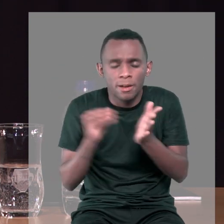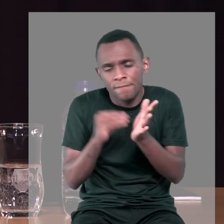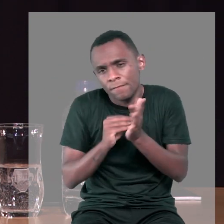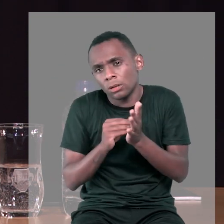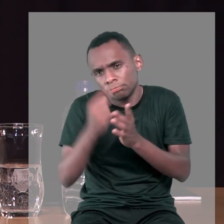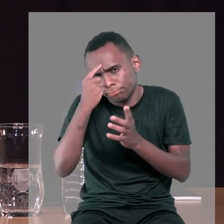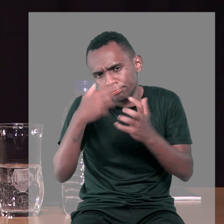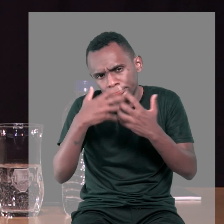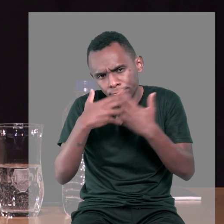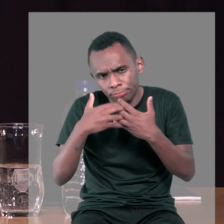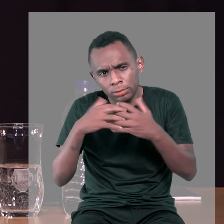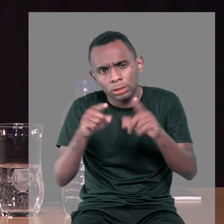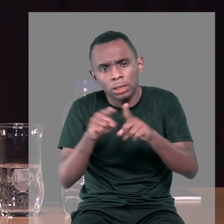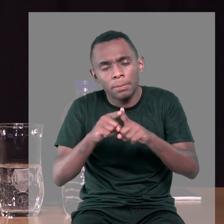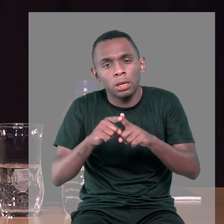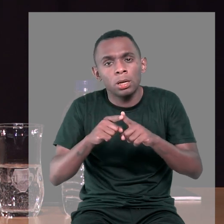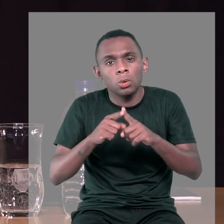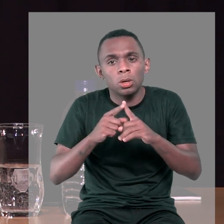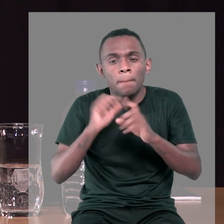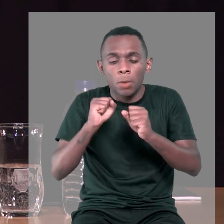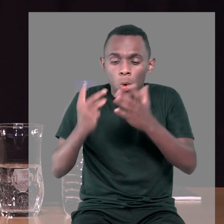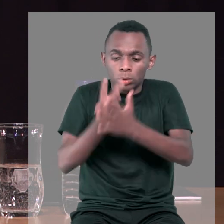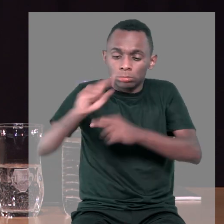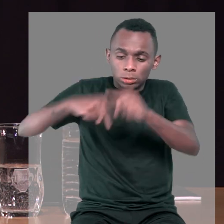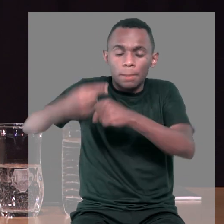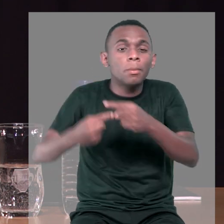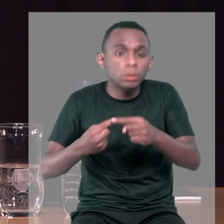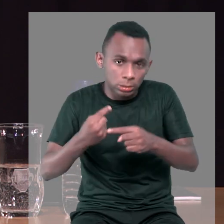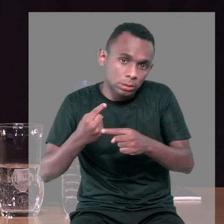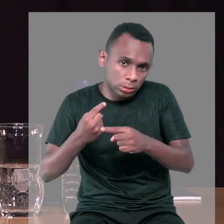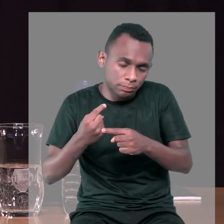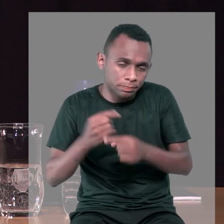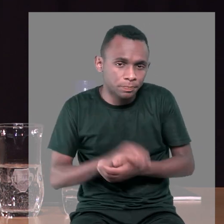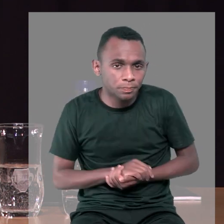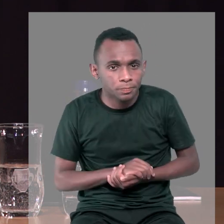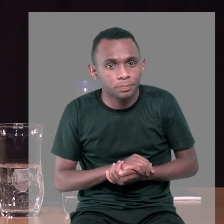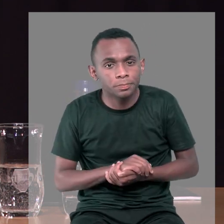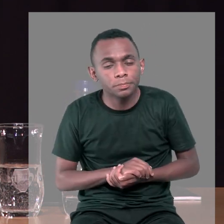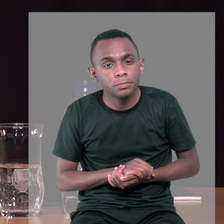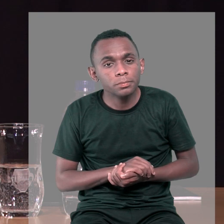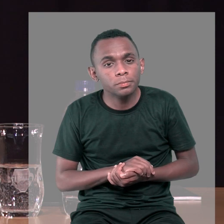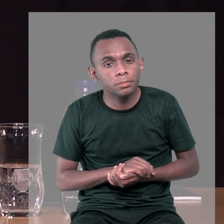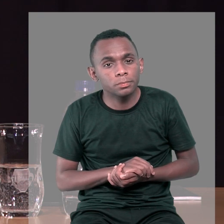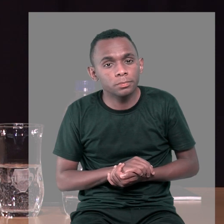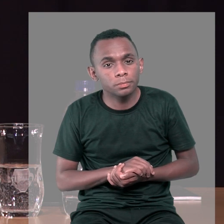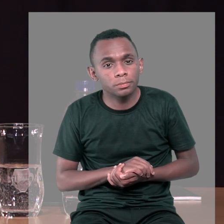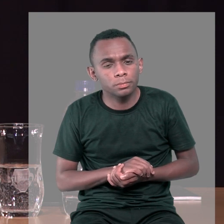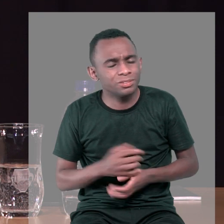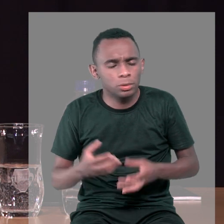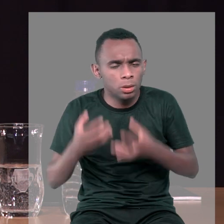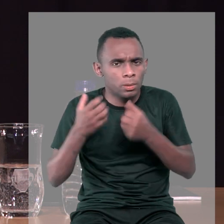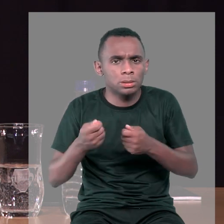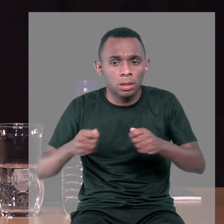adesão a sistemas que são abertamente antipolíticos para Arendt.